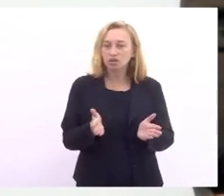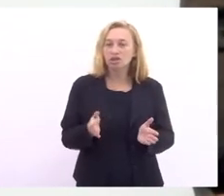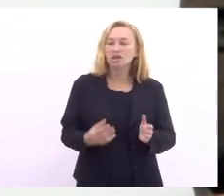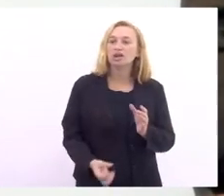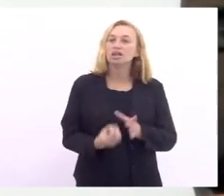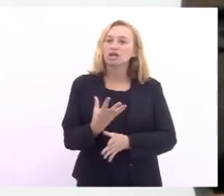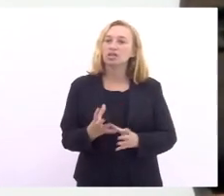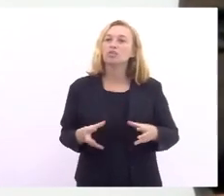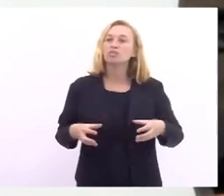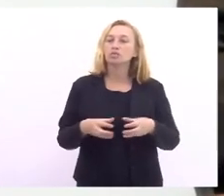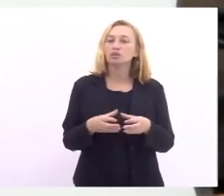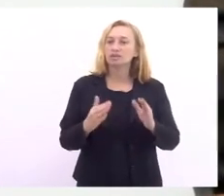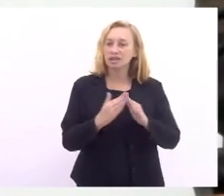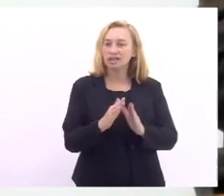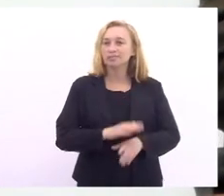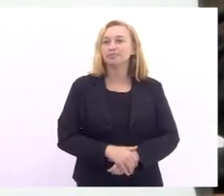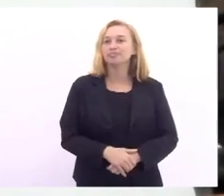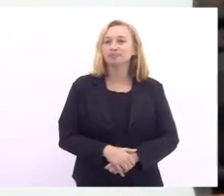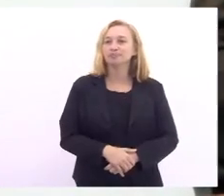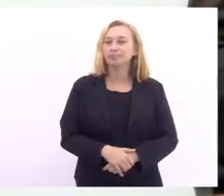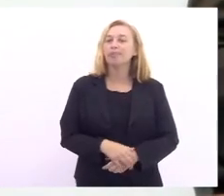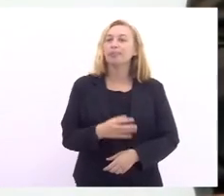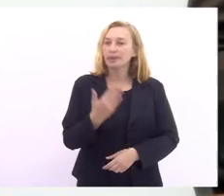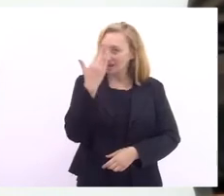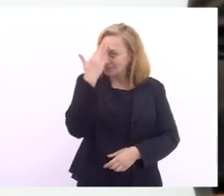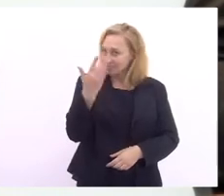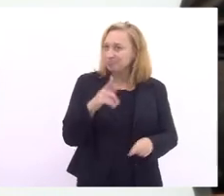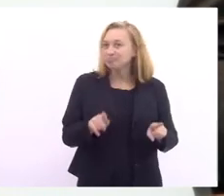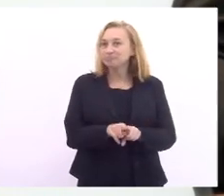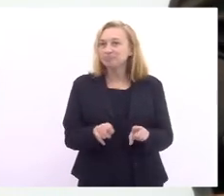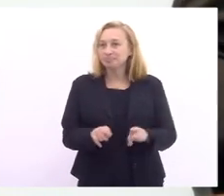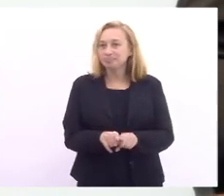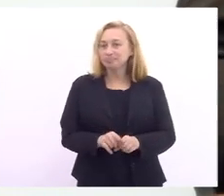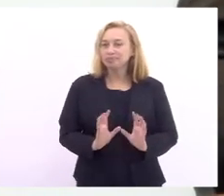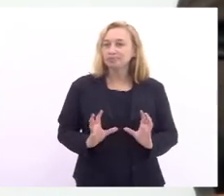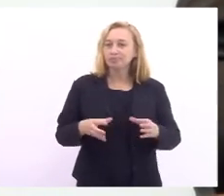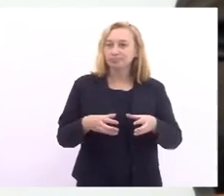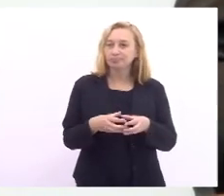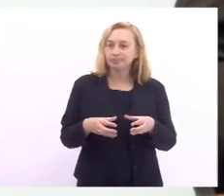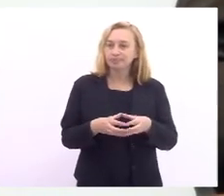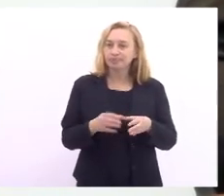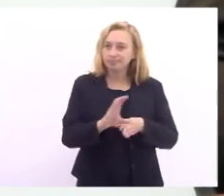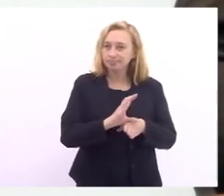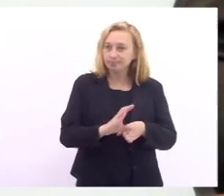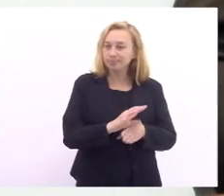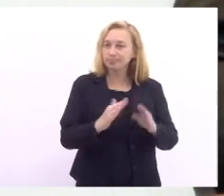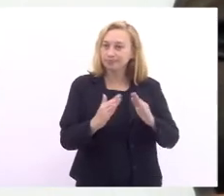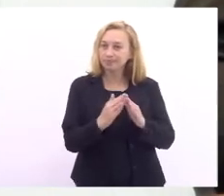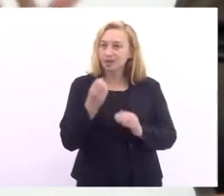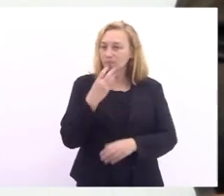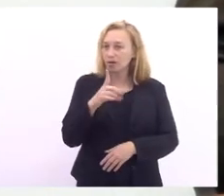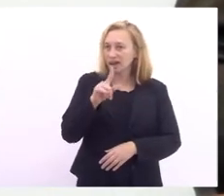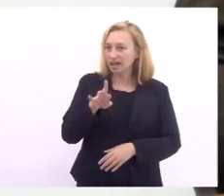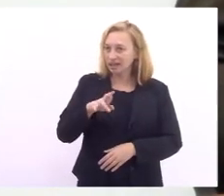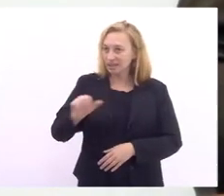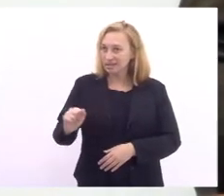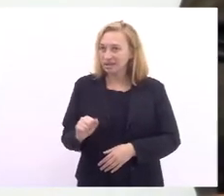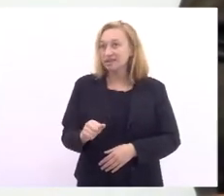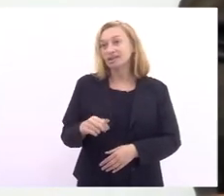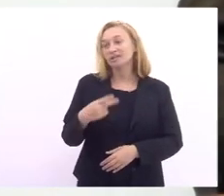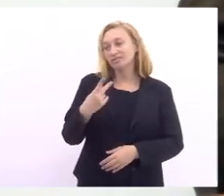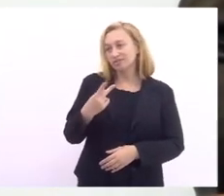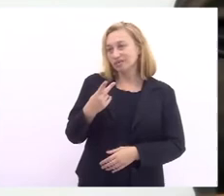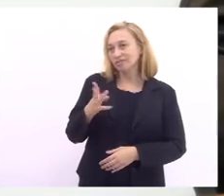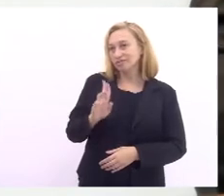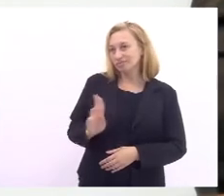e constroem essa casa quero também agradecer a equipe ao conselho da casa que bom que a Larissa fez aqui